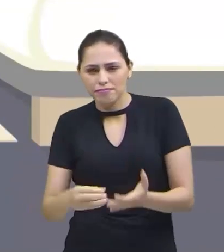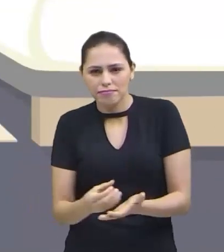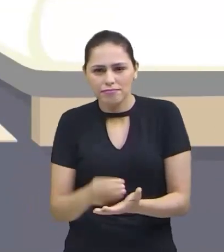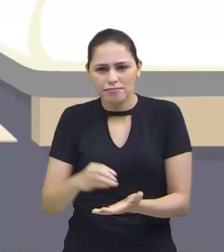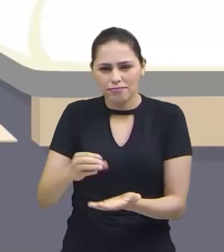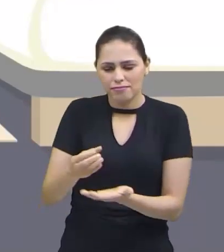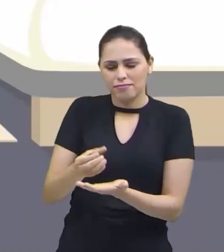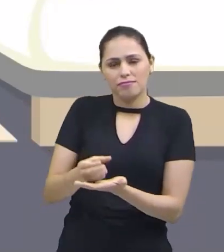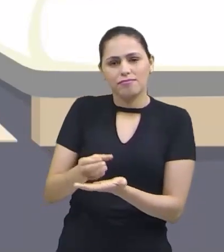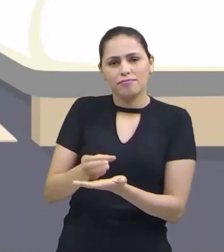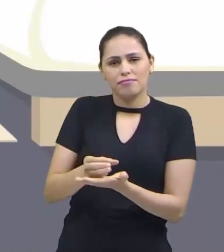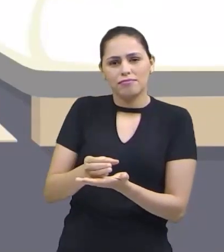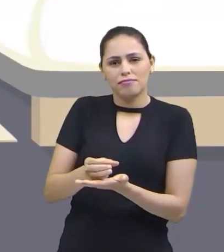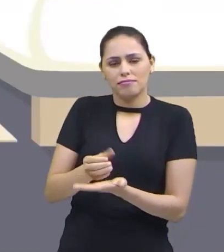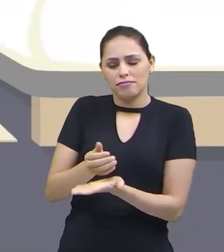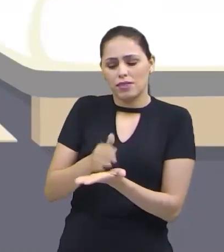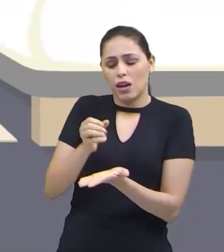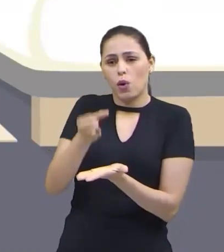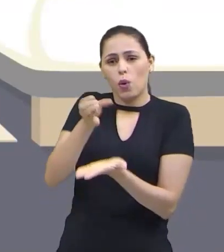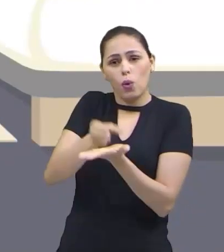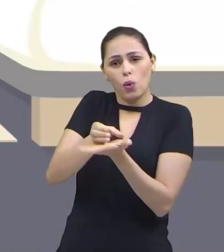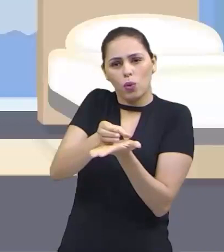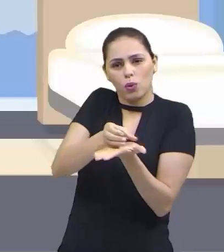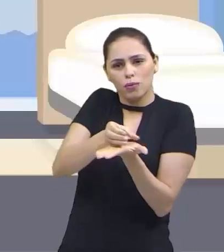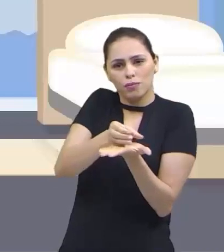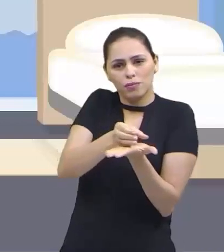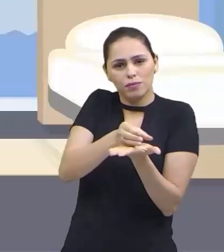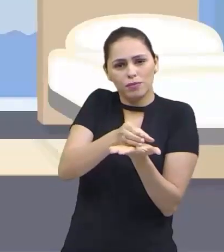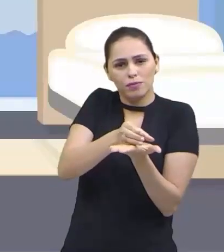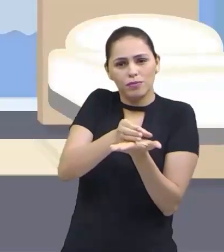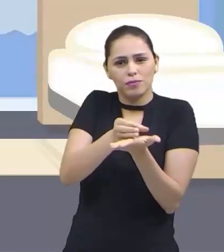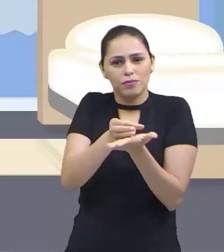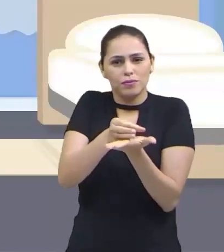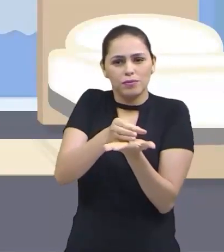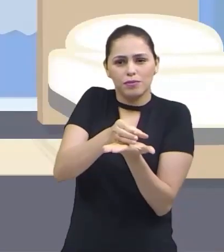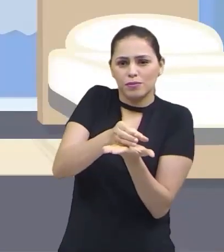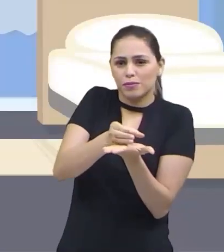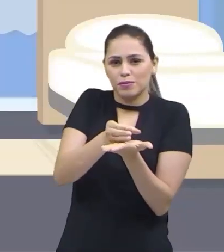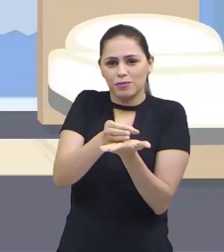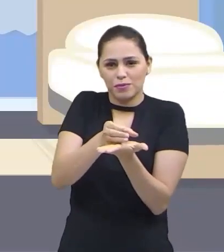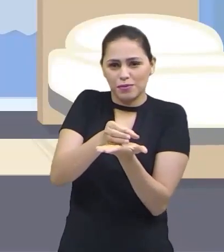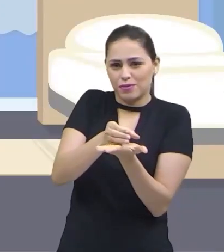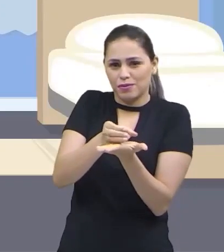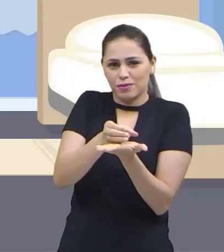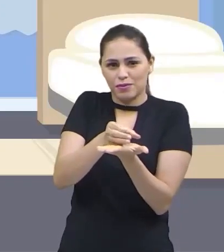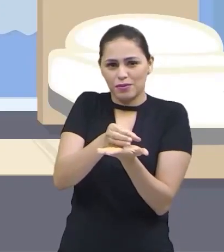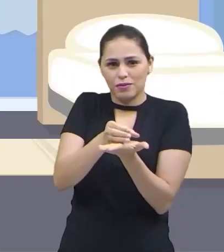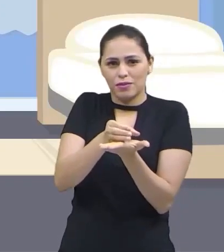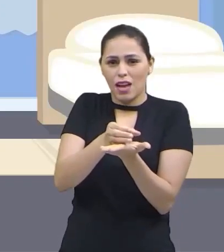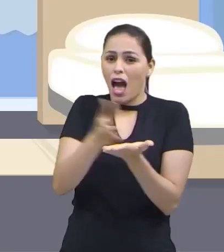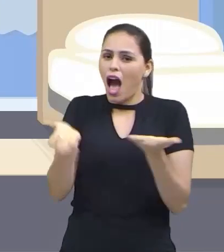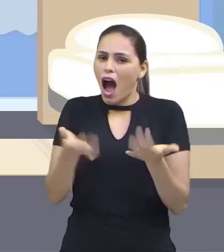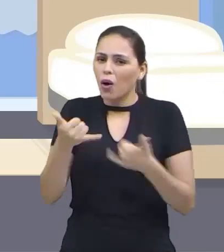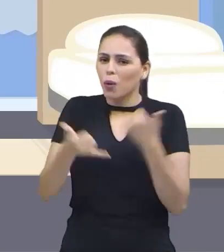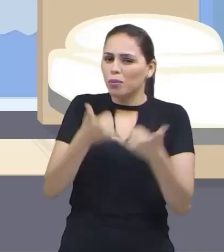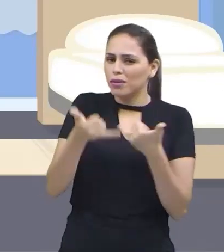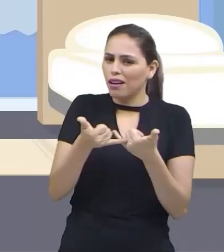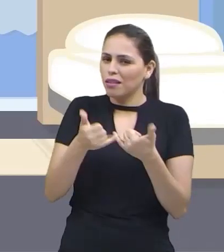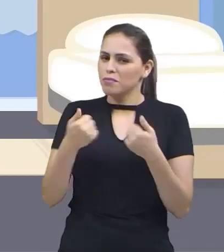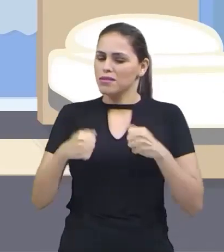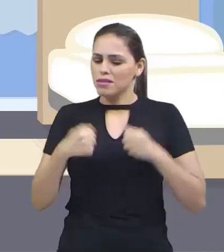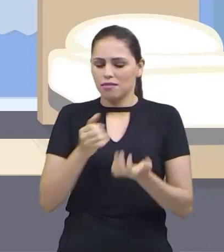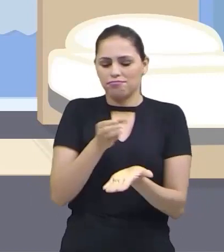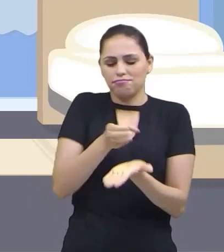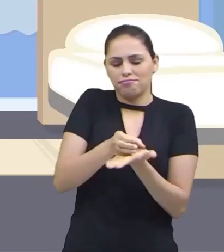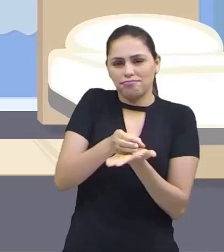água, segurou e você vai equilibrar. A brincadeira agora é equilibrar a água. Vamos